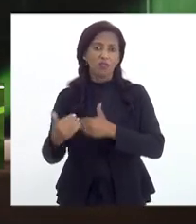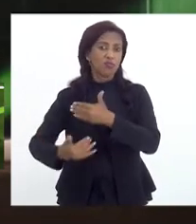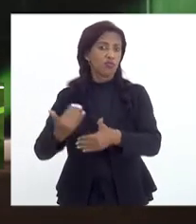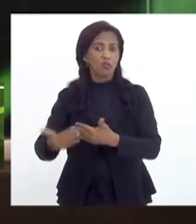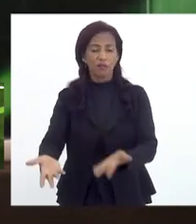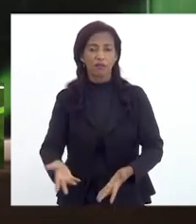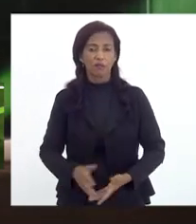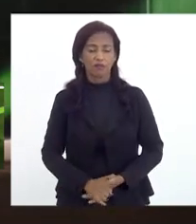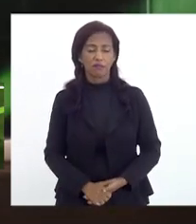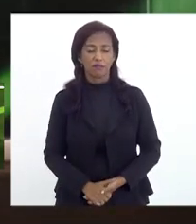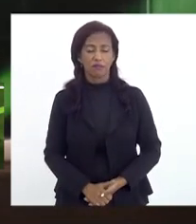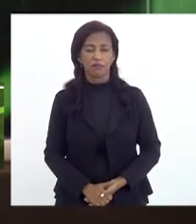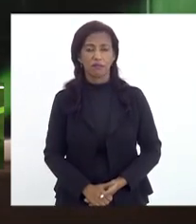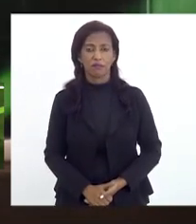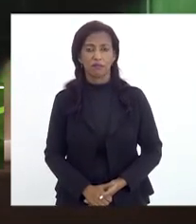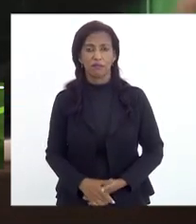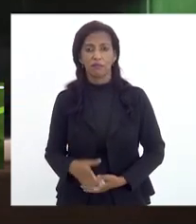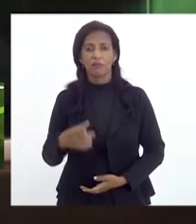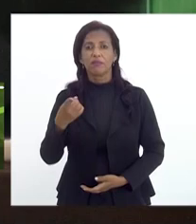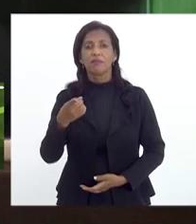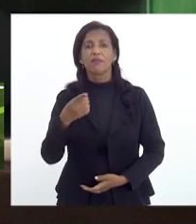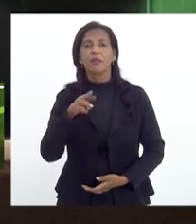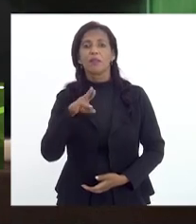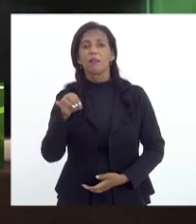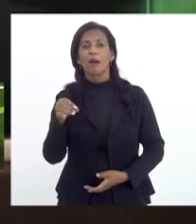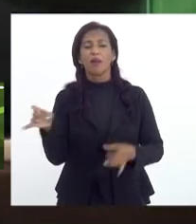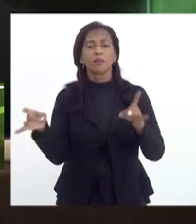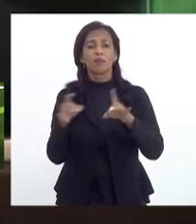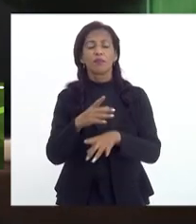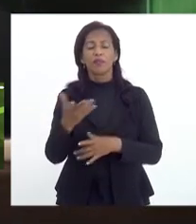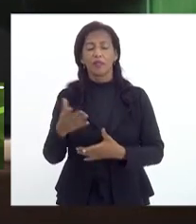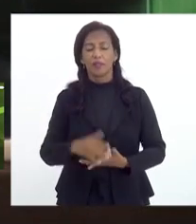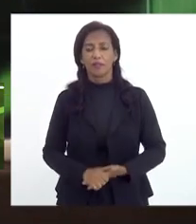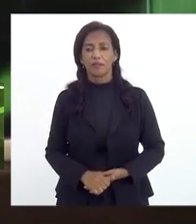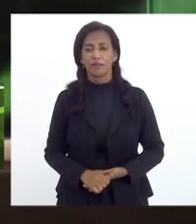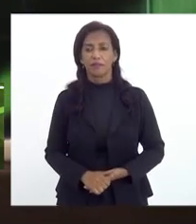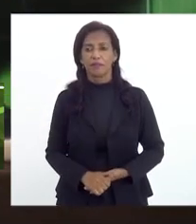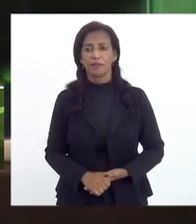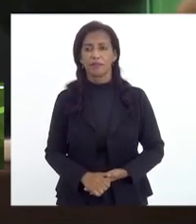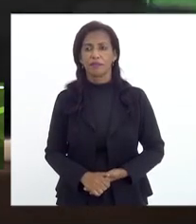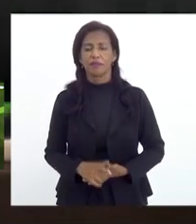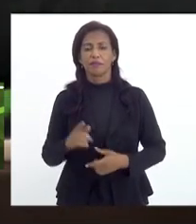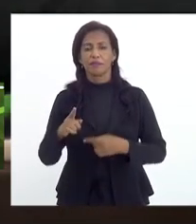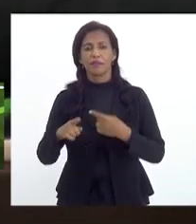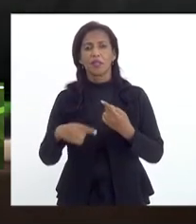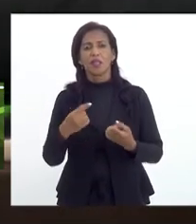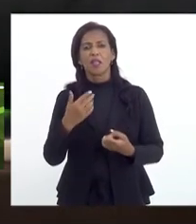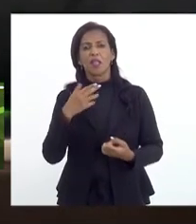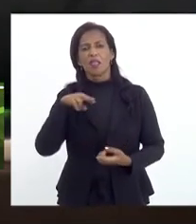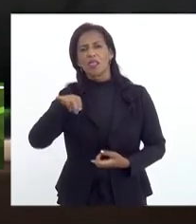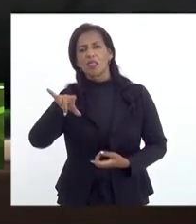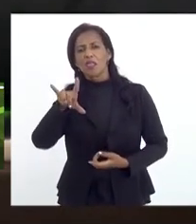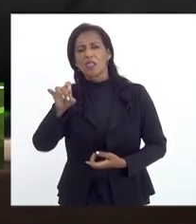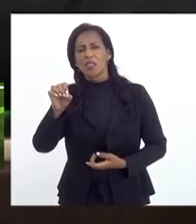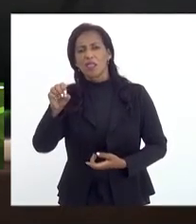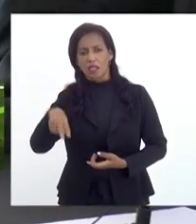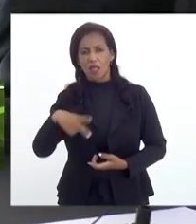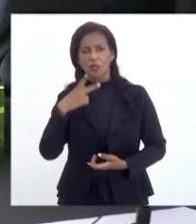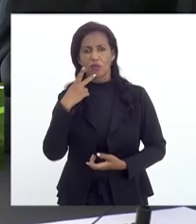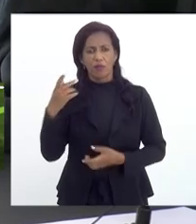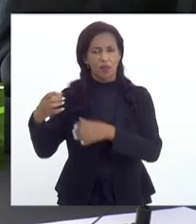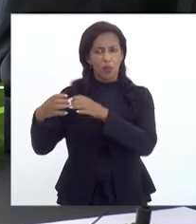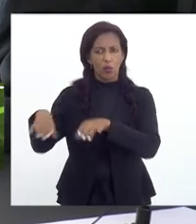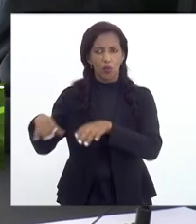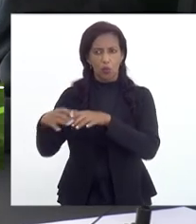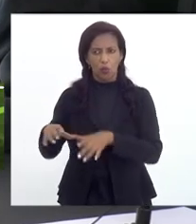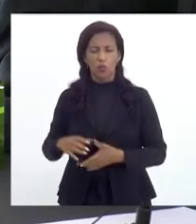Só isso Deputado Márcio Para encerrar E depois Em relação O Nelson Vai falar Para en relação Ao concurso